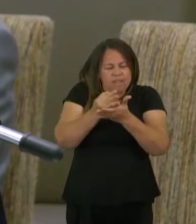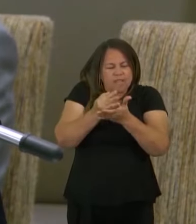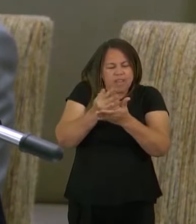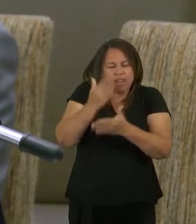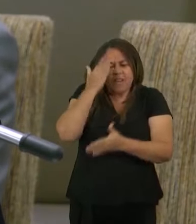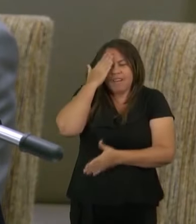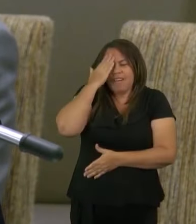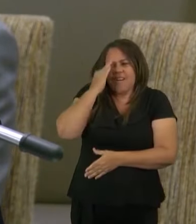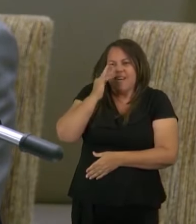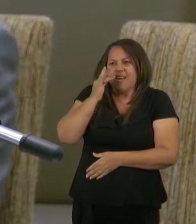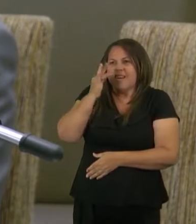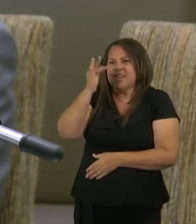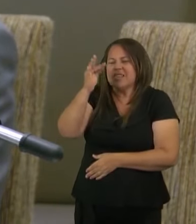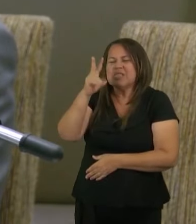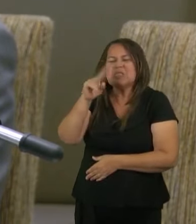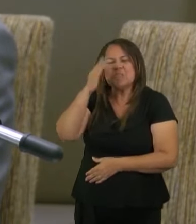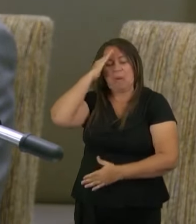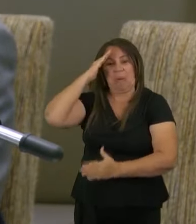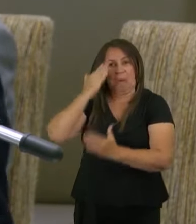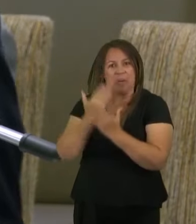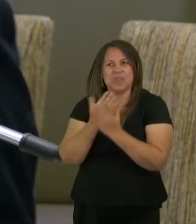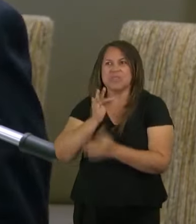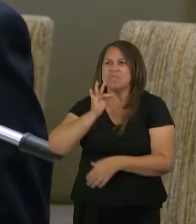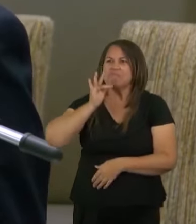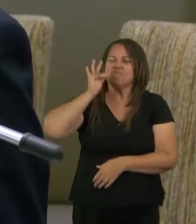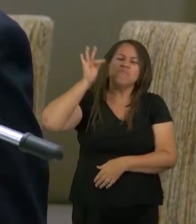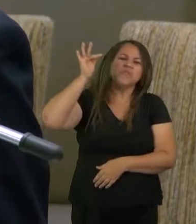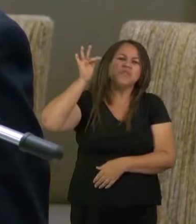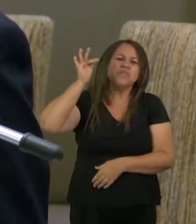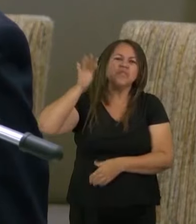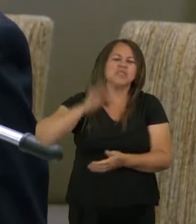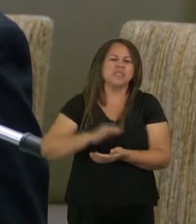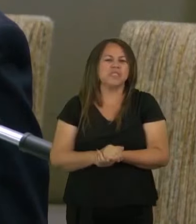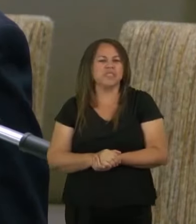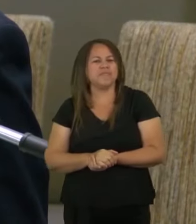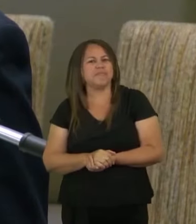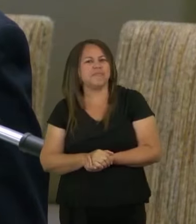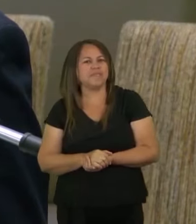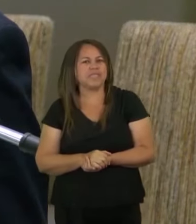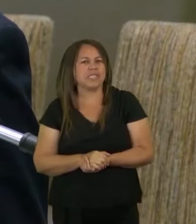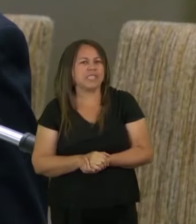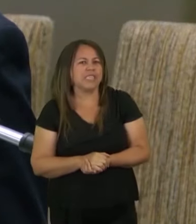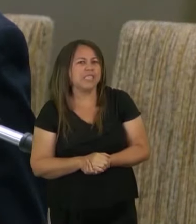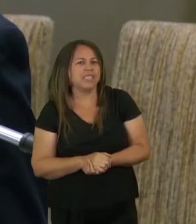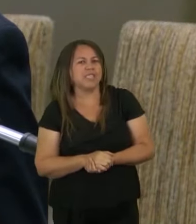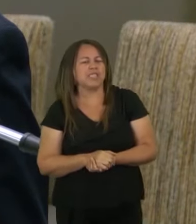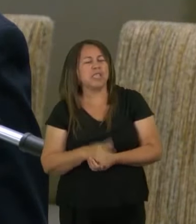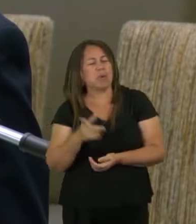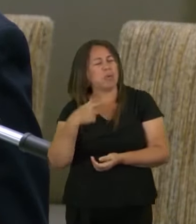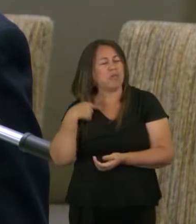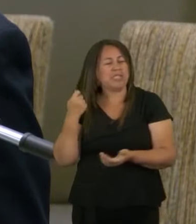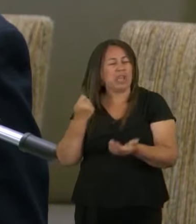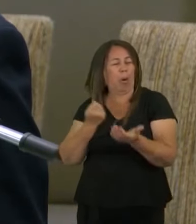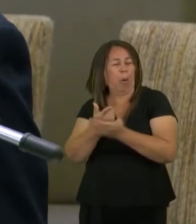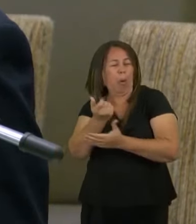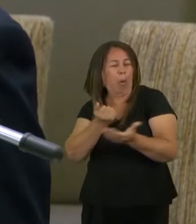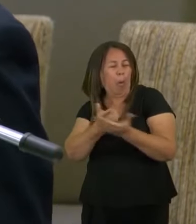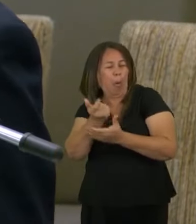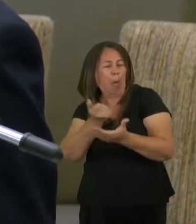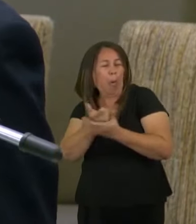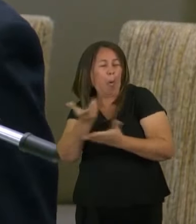não aconteceu. É aquele cupom fiscal que você recebe quando faz uma compra